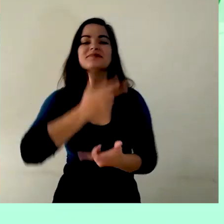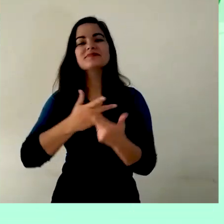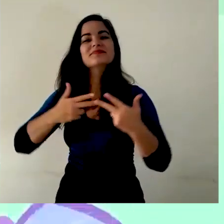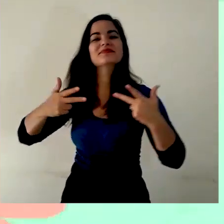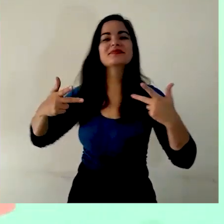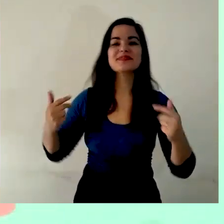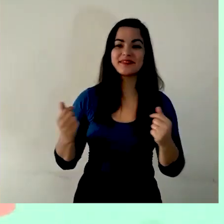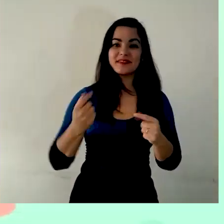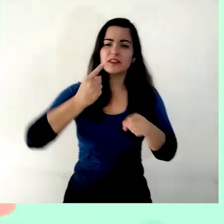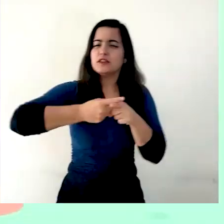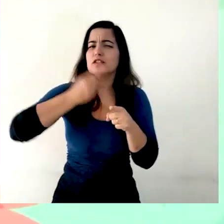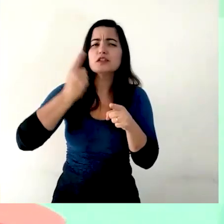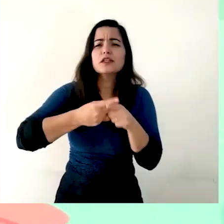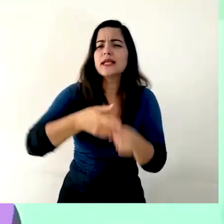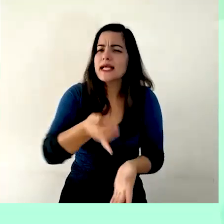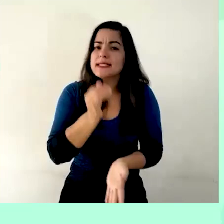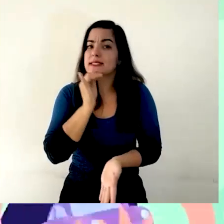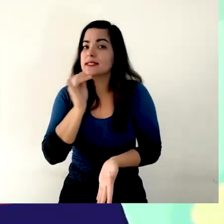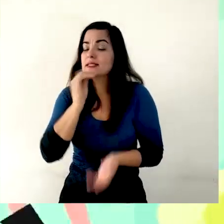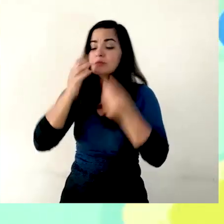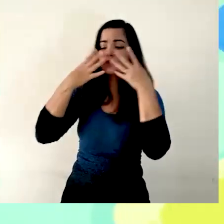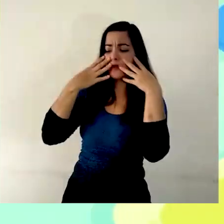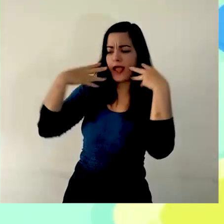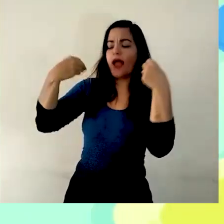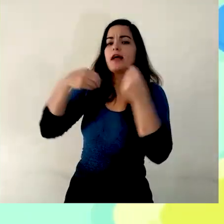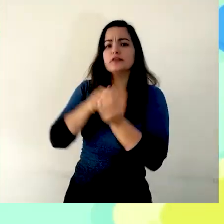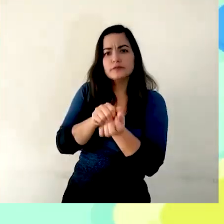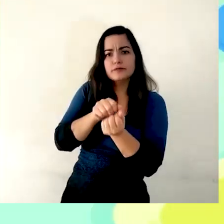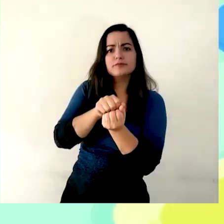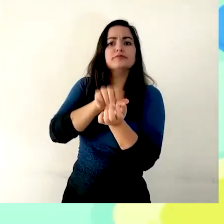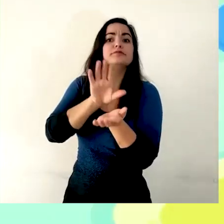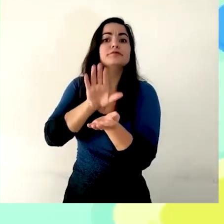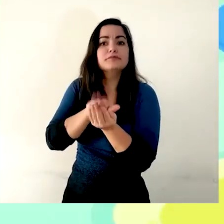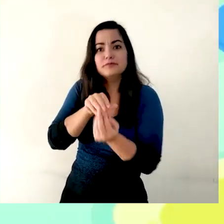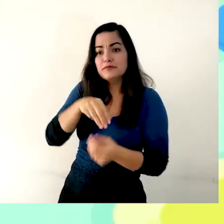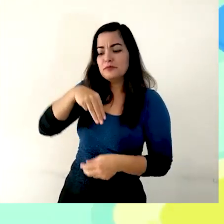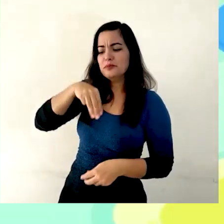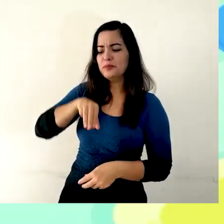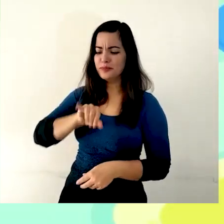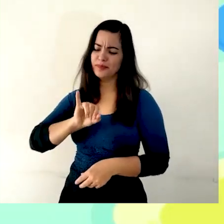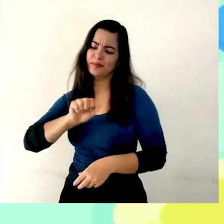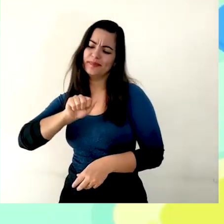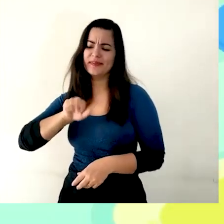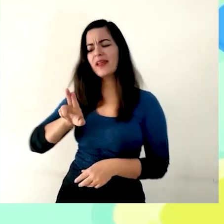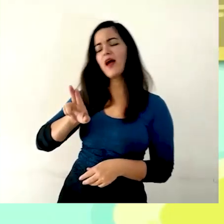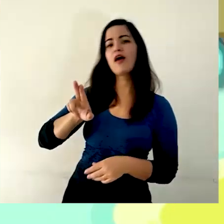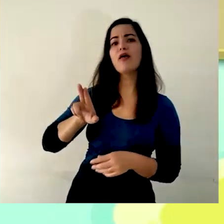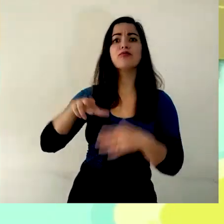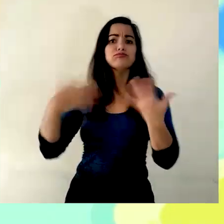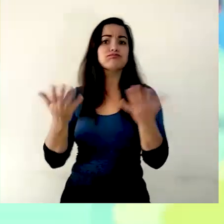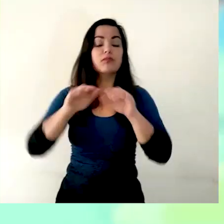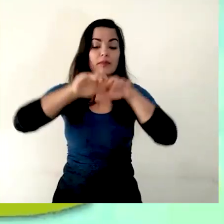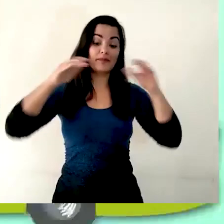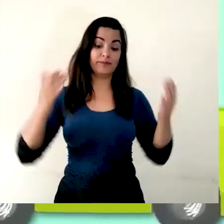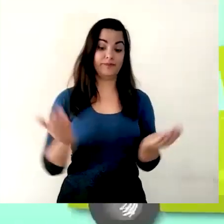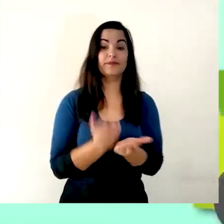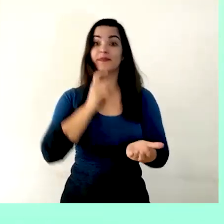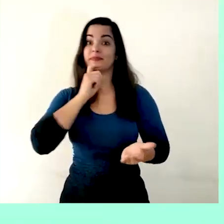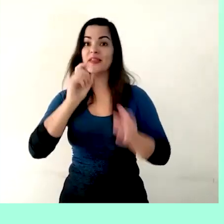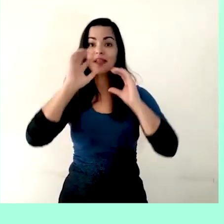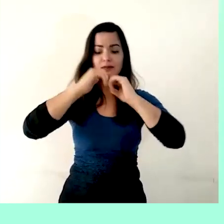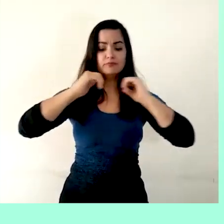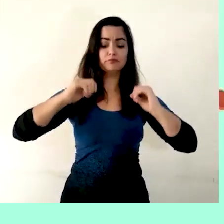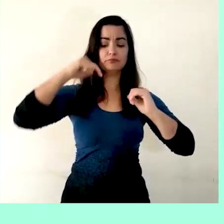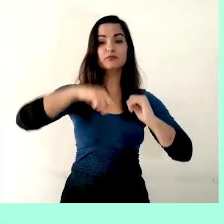Eu quero saber por que o gato mia. Verde por fora, vermelha por dentro é